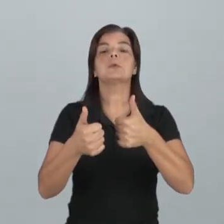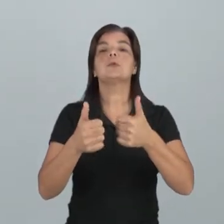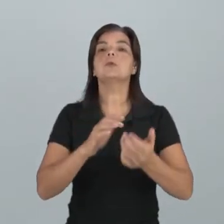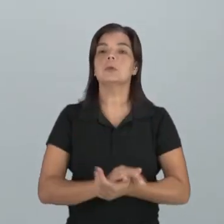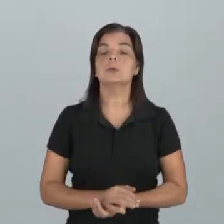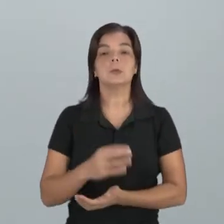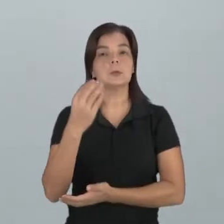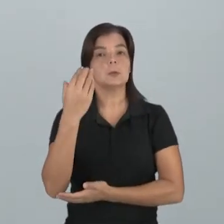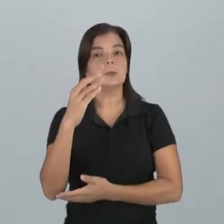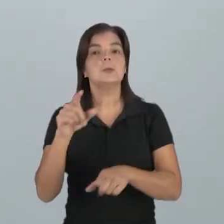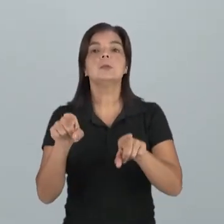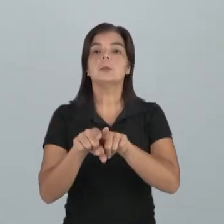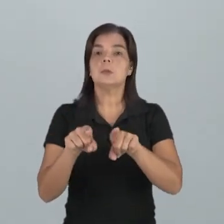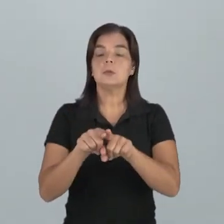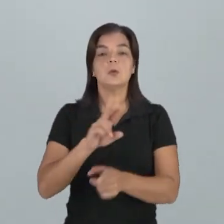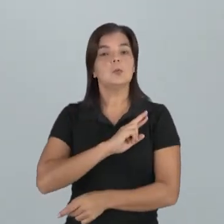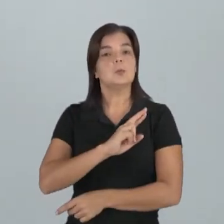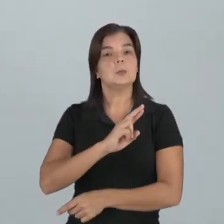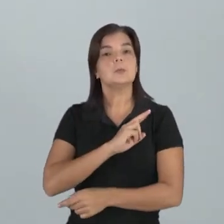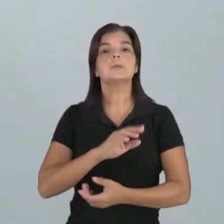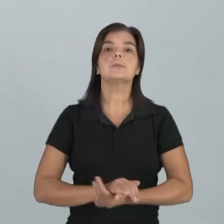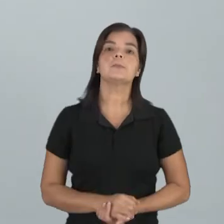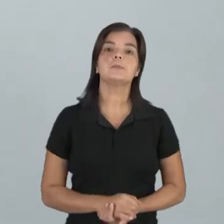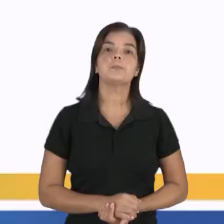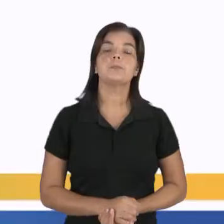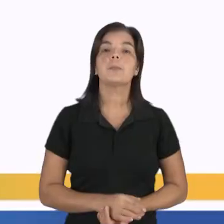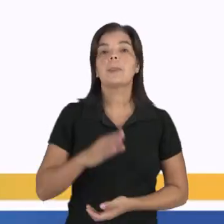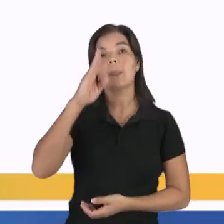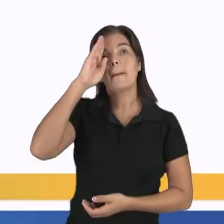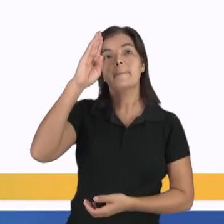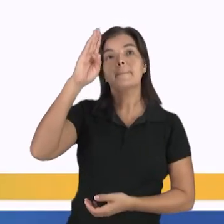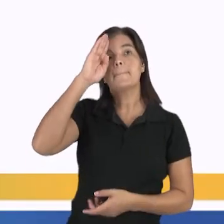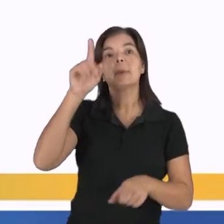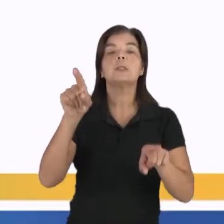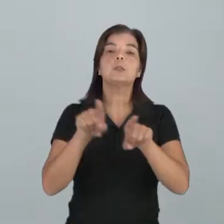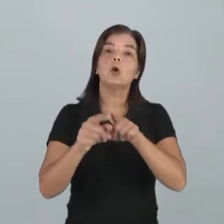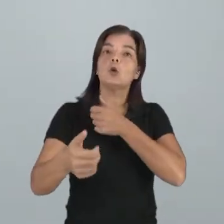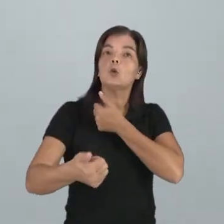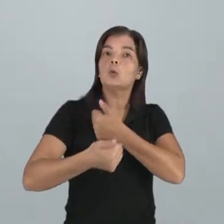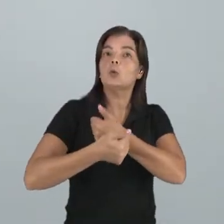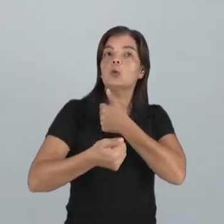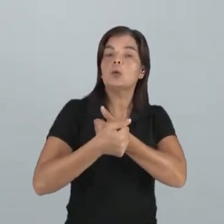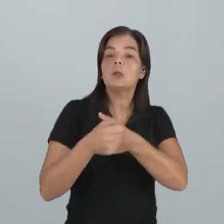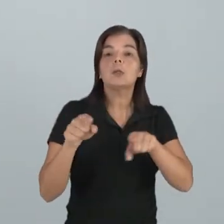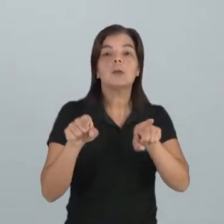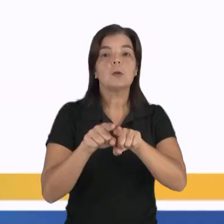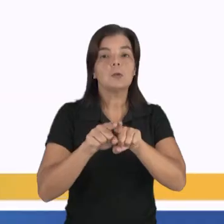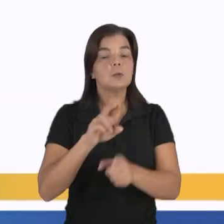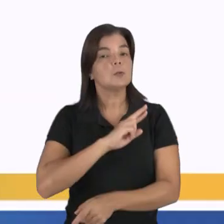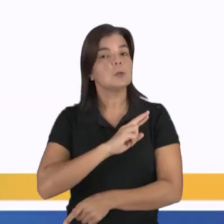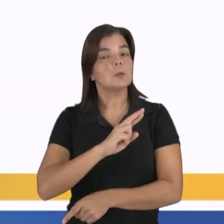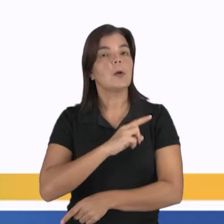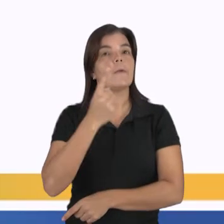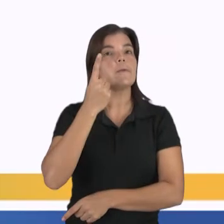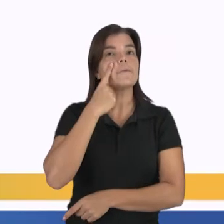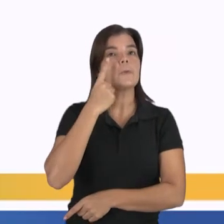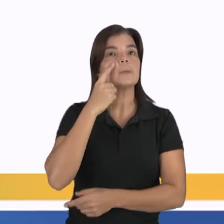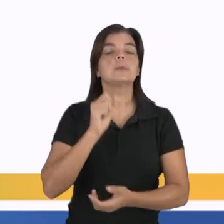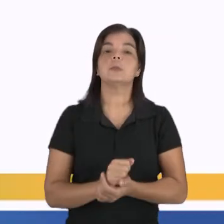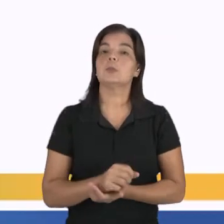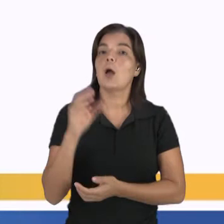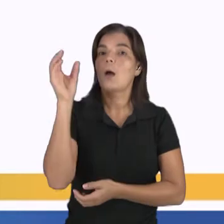entre ciência e religião. Principais ações de aproximação entre as religiões. Vamos lá